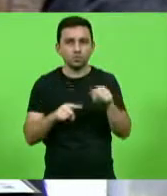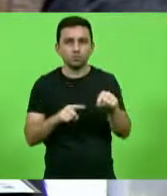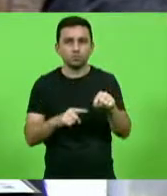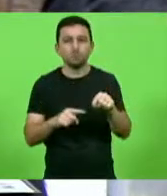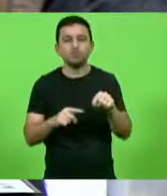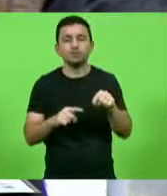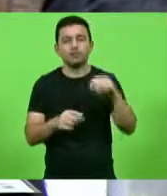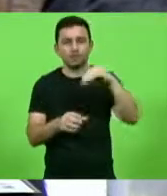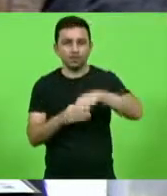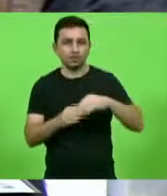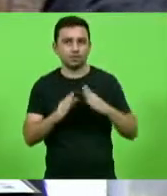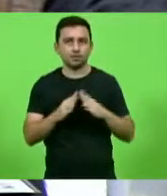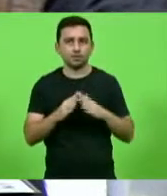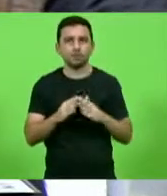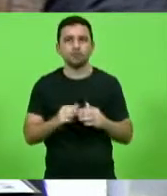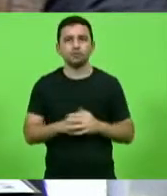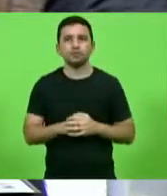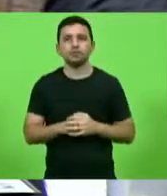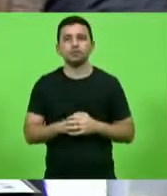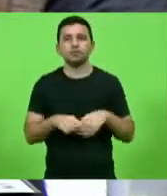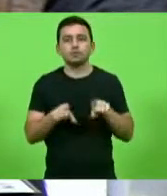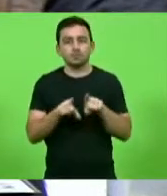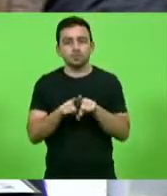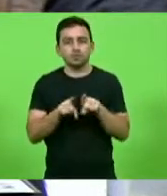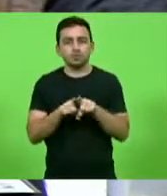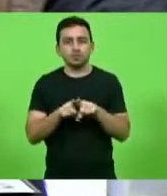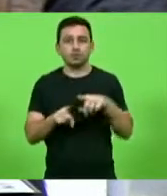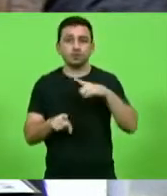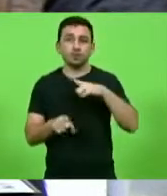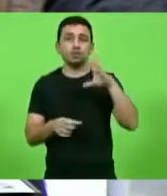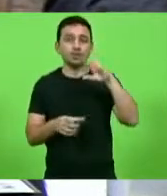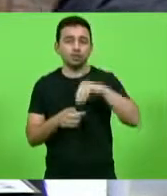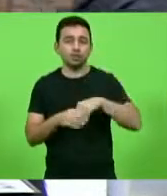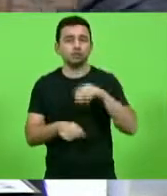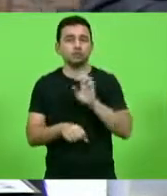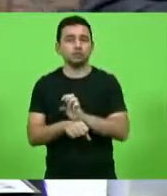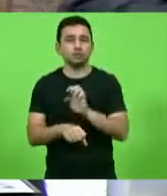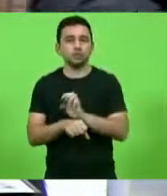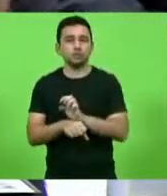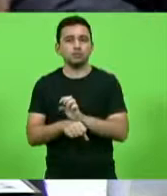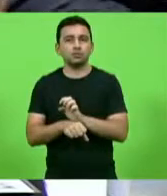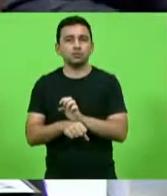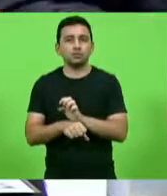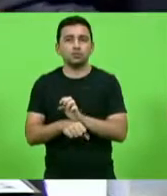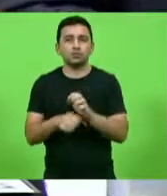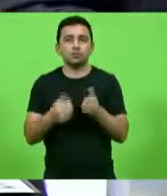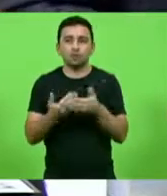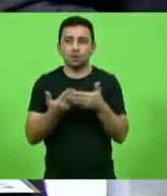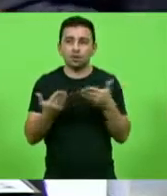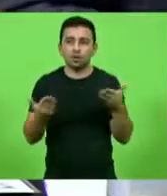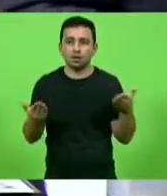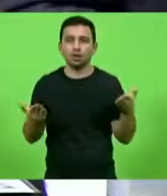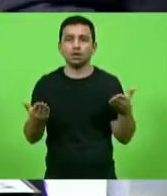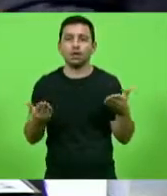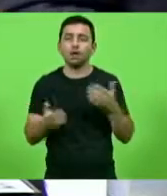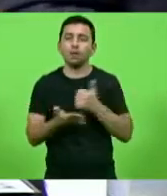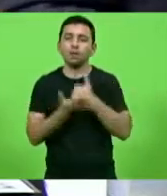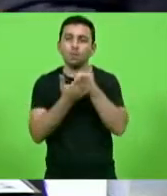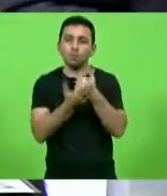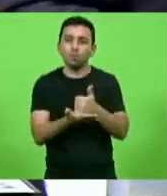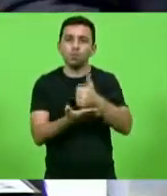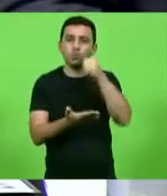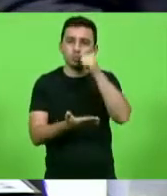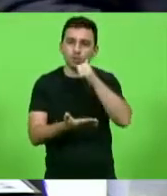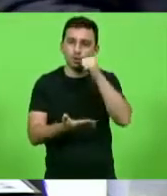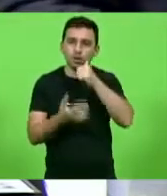doméstica. Que institui no âmbito estadual, deputada Paulinha, que programa tem saída destinado ao apoio às mulheres em